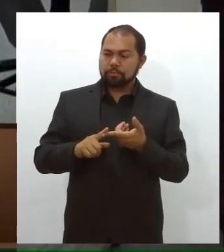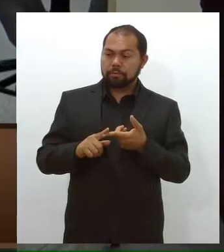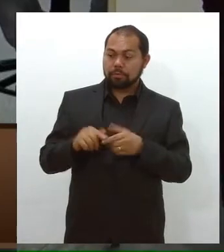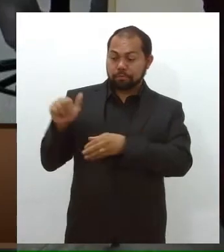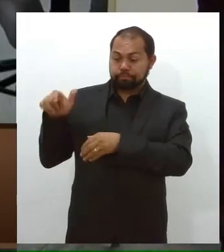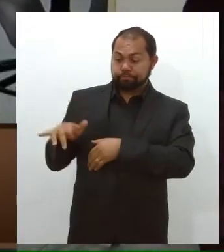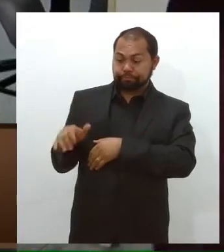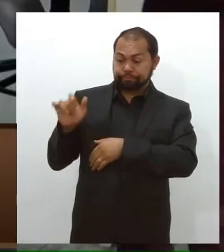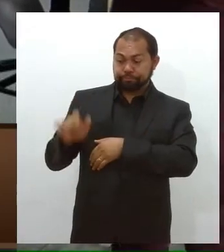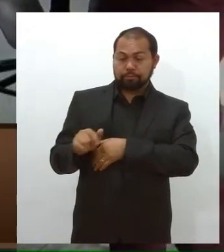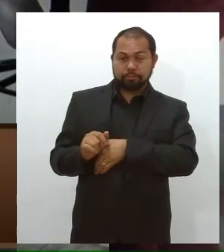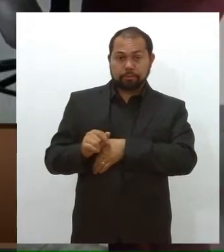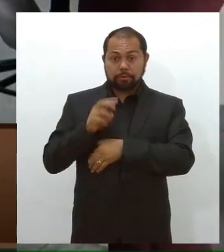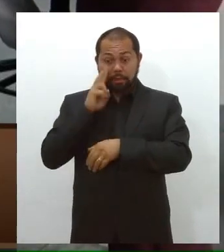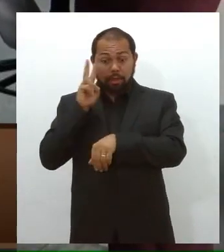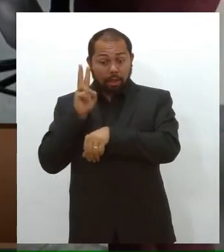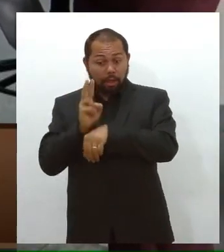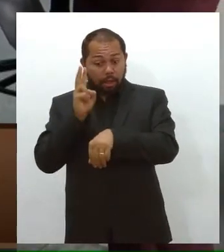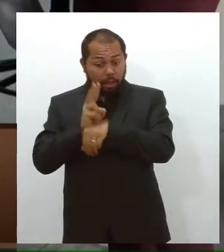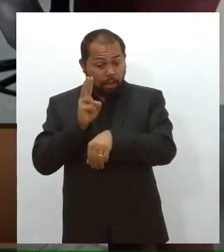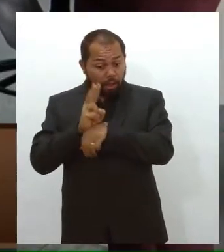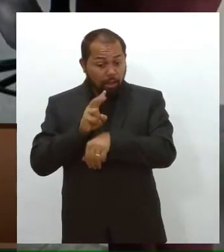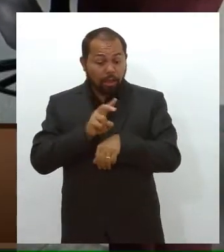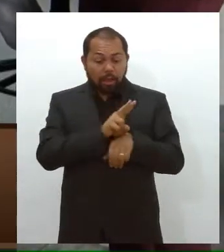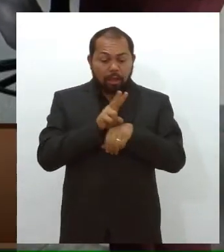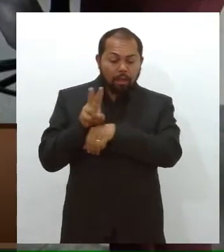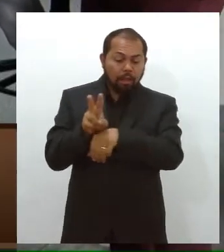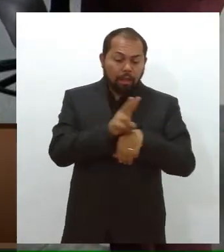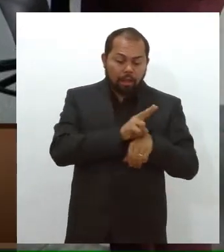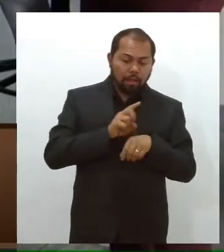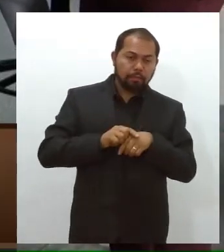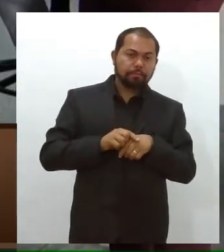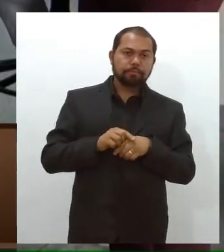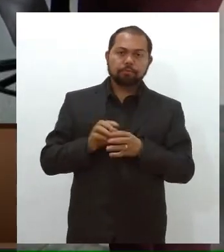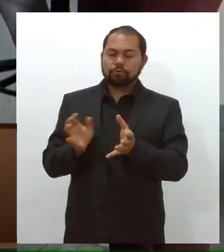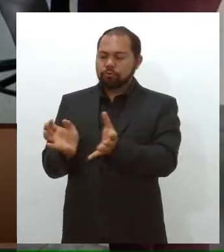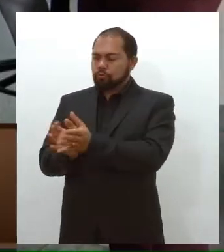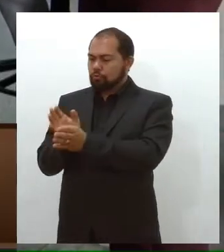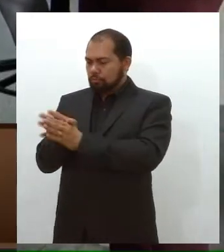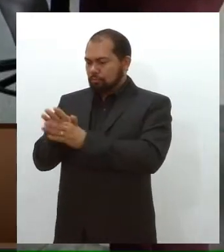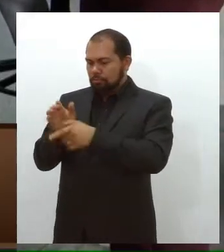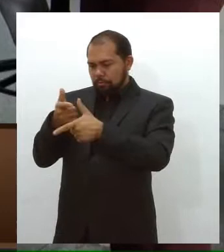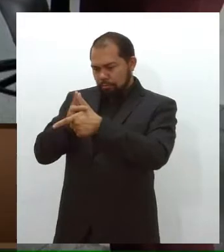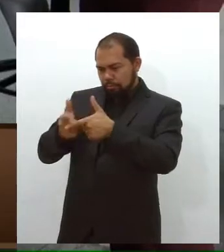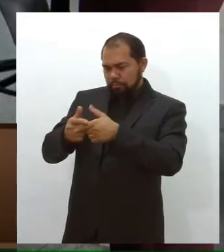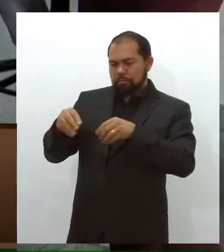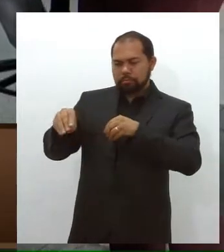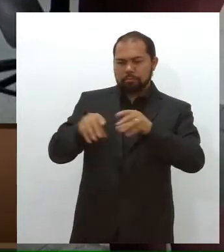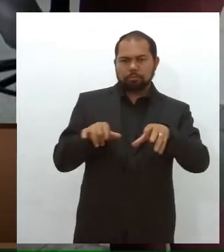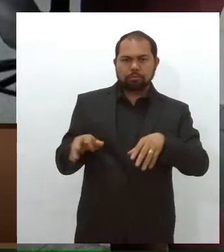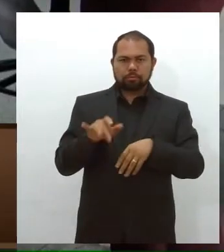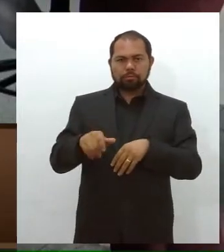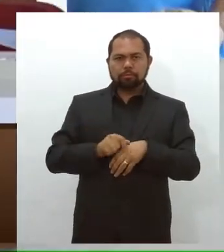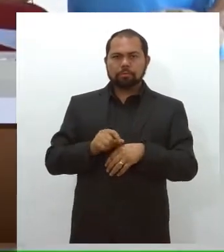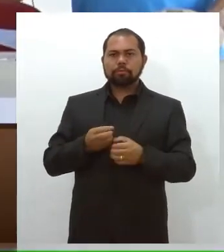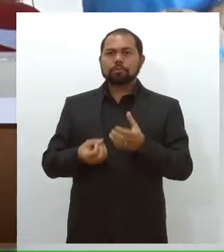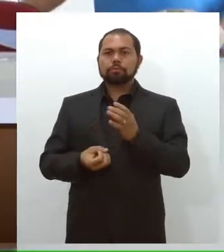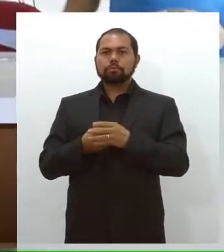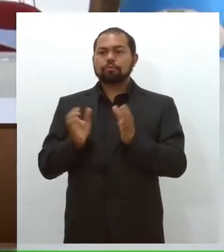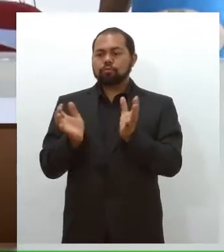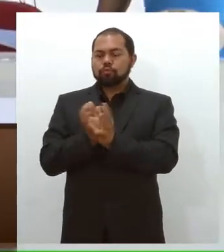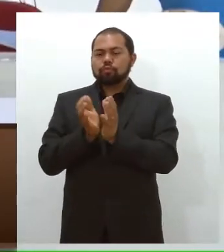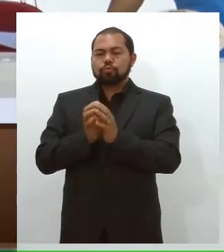rigorosa fiscalização por parte da Comissão de Distribuição de Urnas, formada por servidores do TRE,